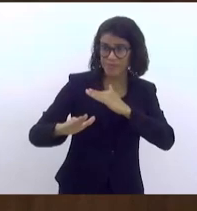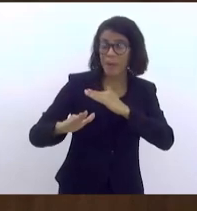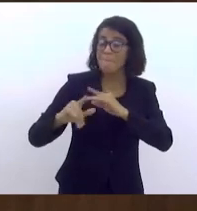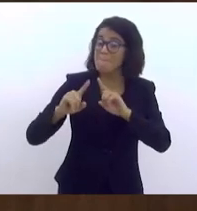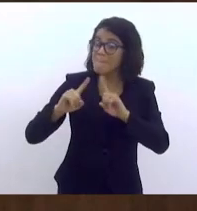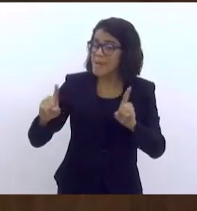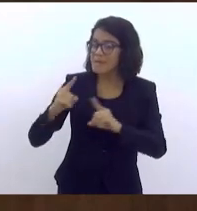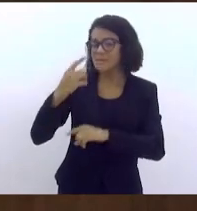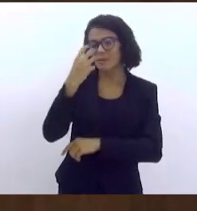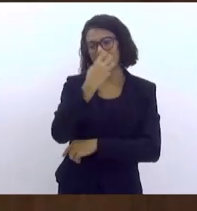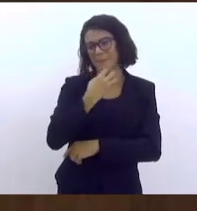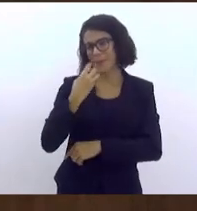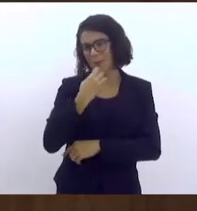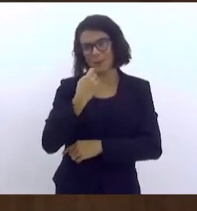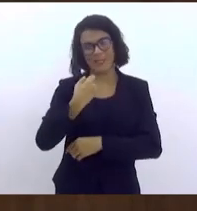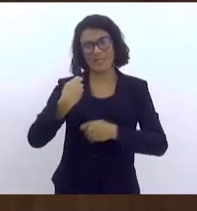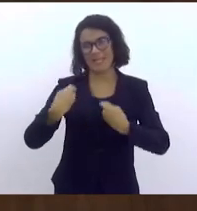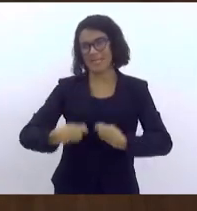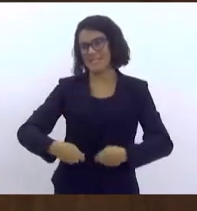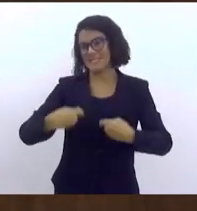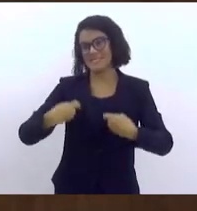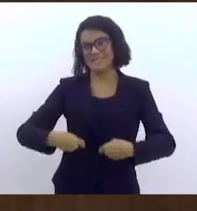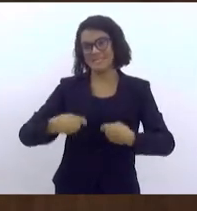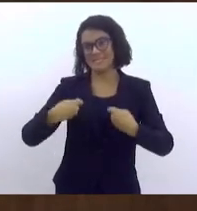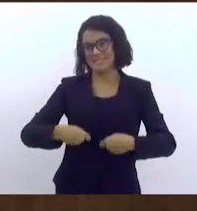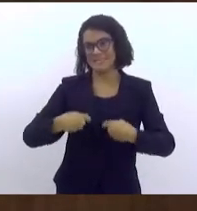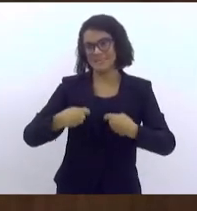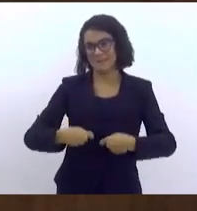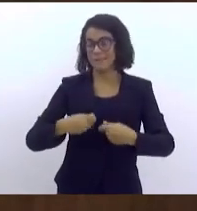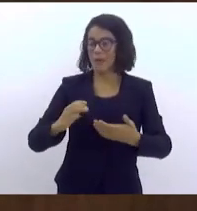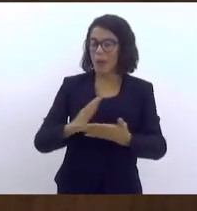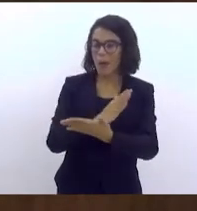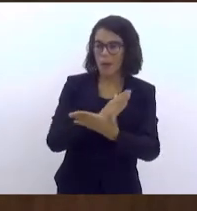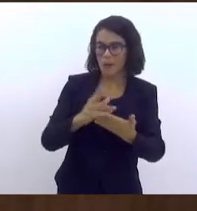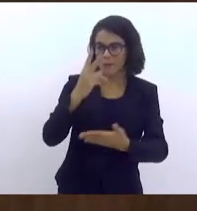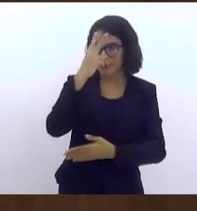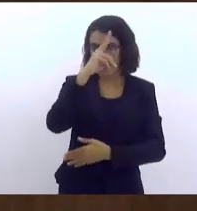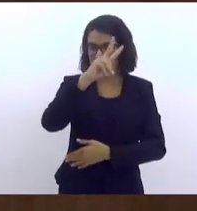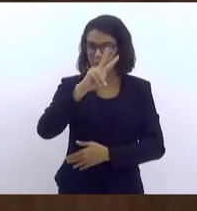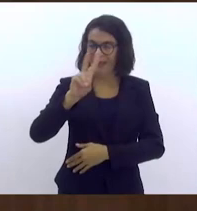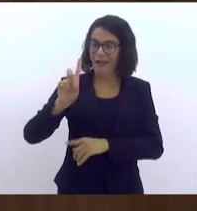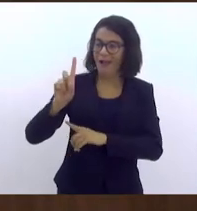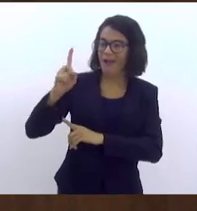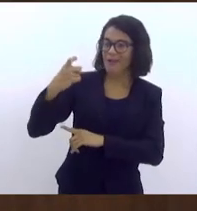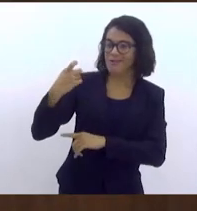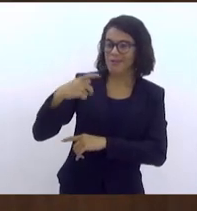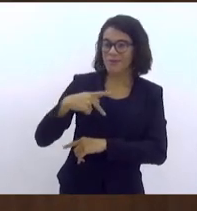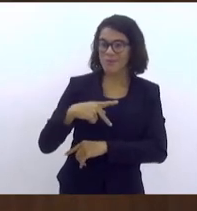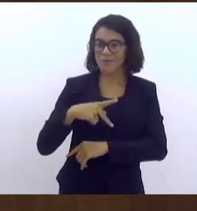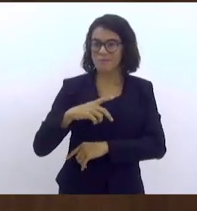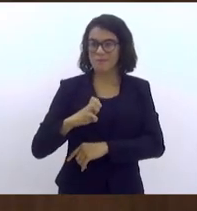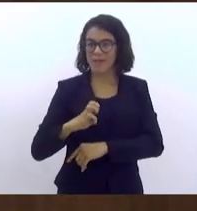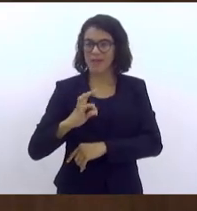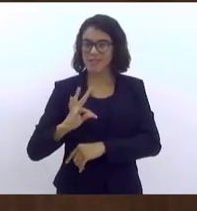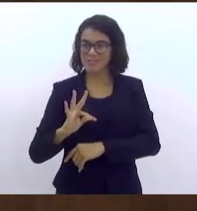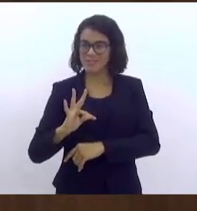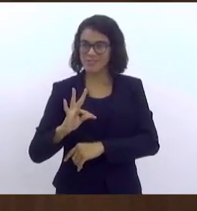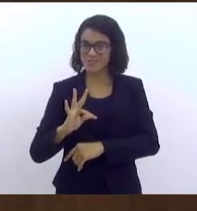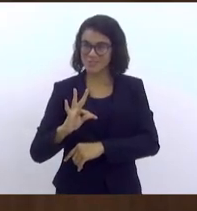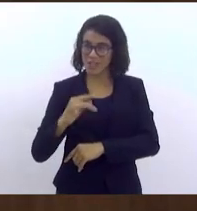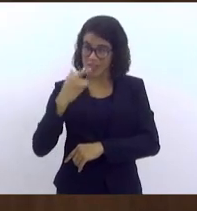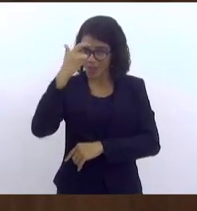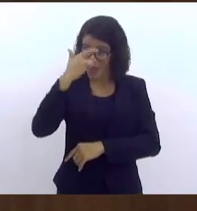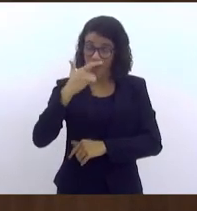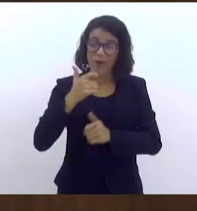a música é essencial eu acho que alguns vão lembrar aqui do antigo Pet que tinha nas escolas eu